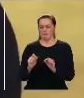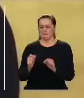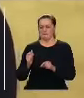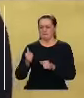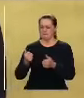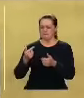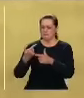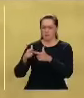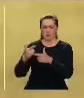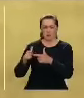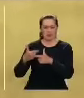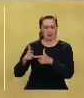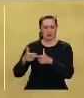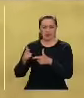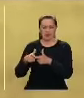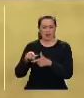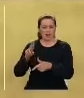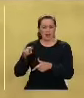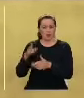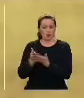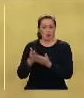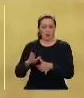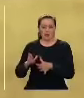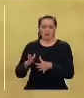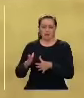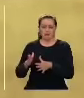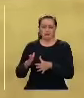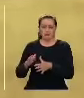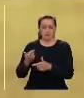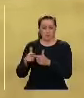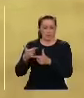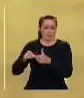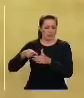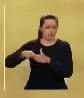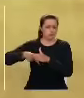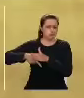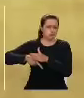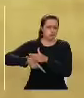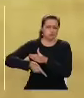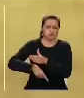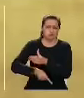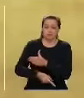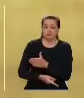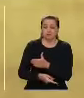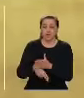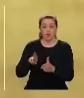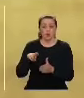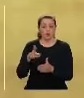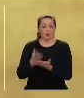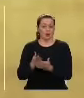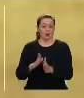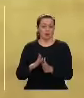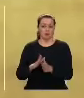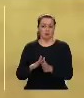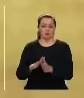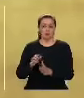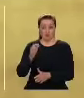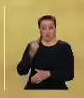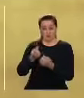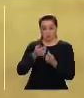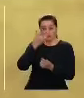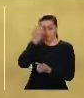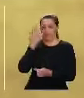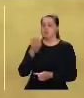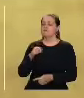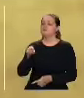pessoa. Ela não escreve, ela não quer que seja apagado, ela quer que seja lembrado, ela quer que a pessoa sofra. Você tem que sofrer o que eu sofri,